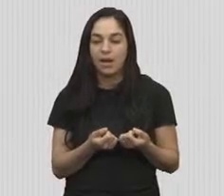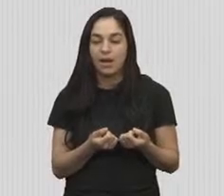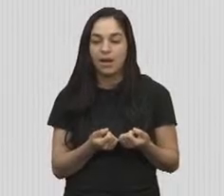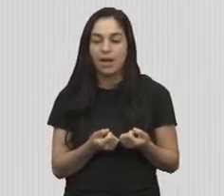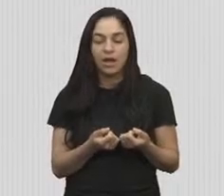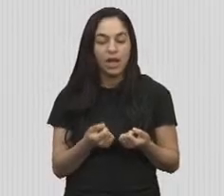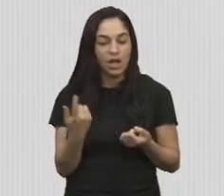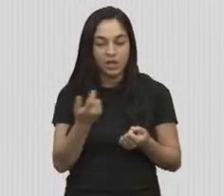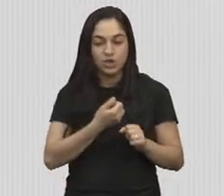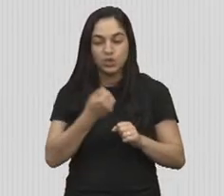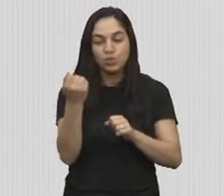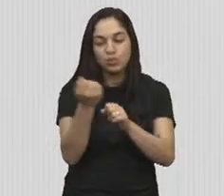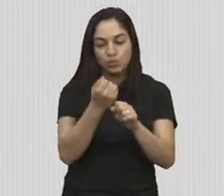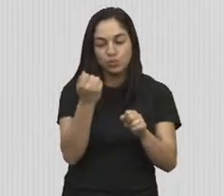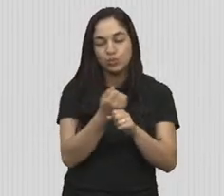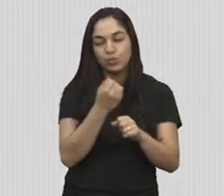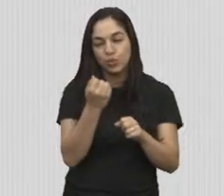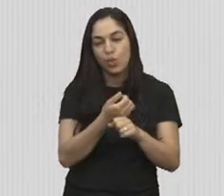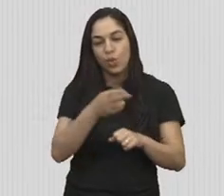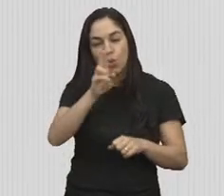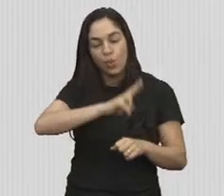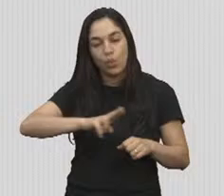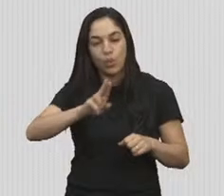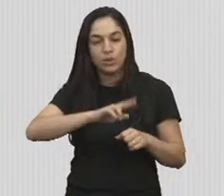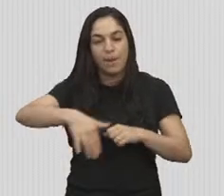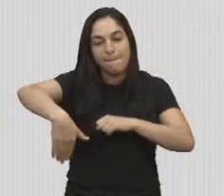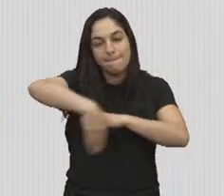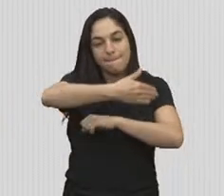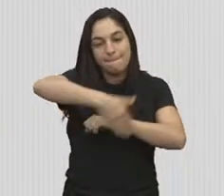ou cascalho para as estradas rurais.